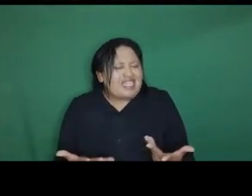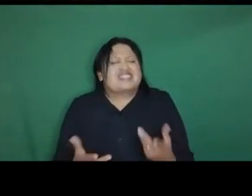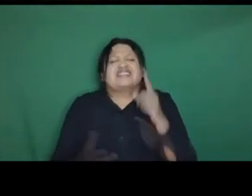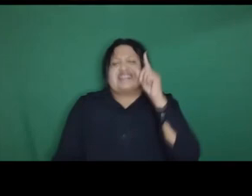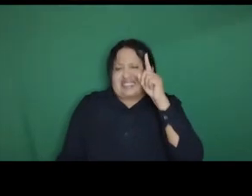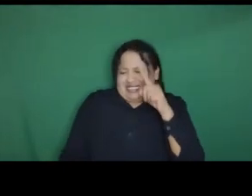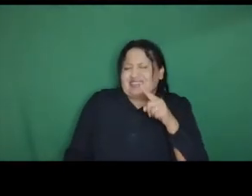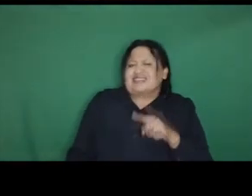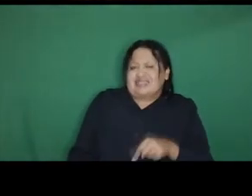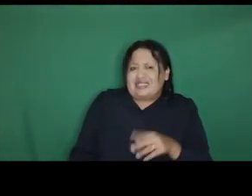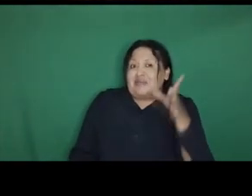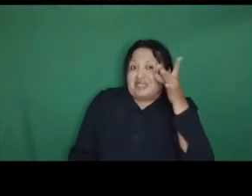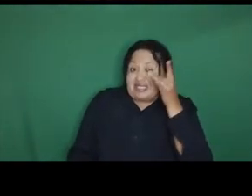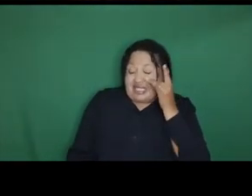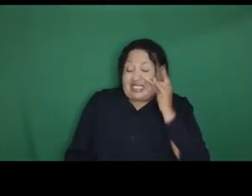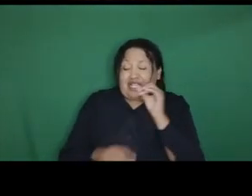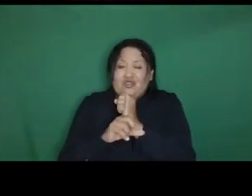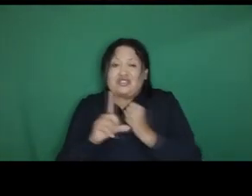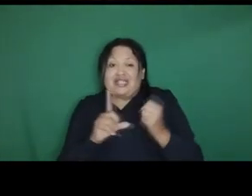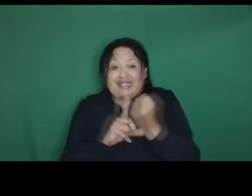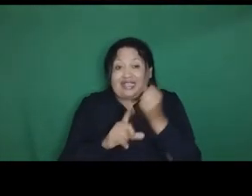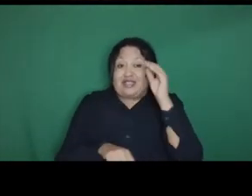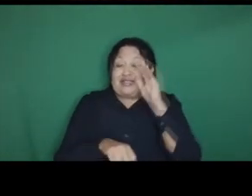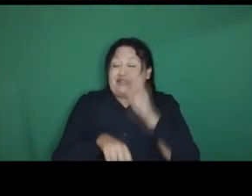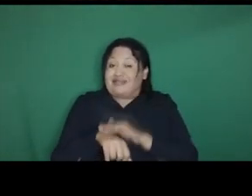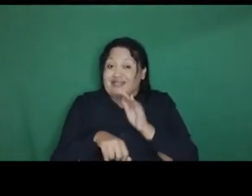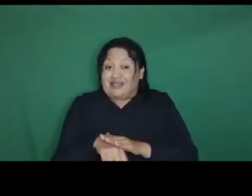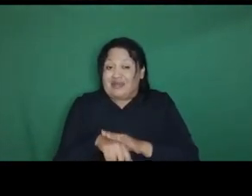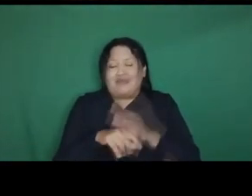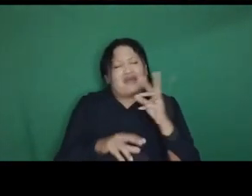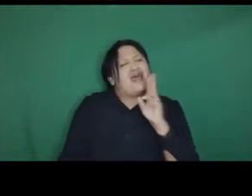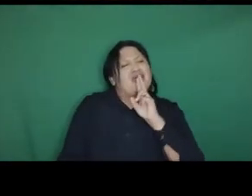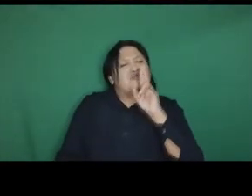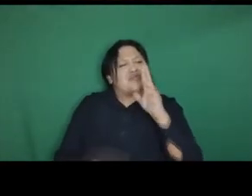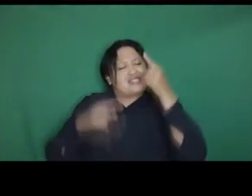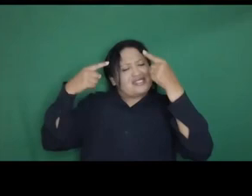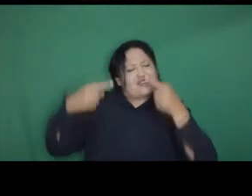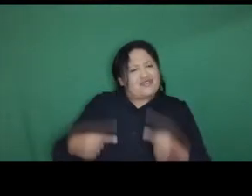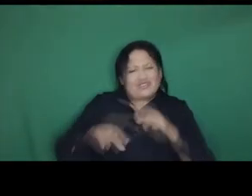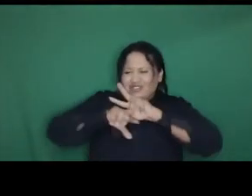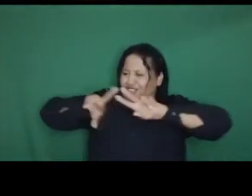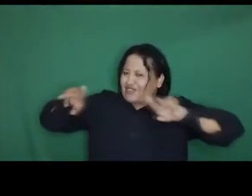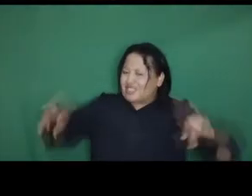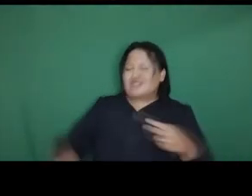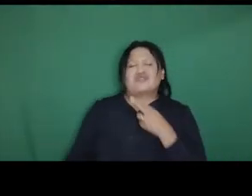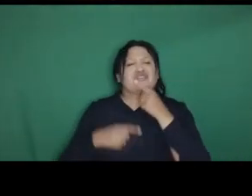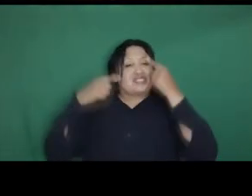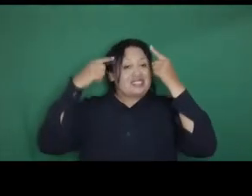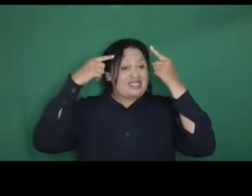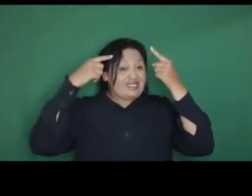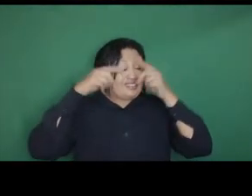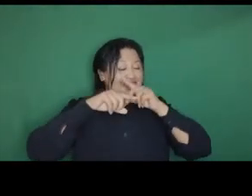esses desafios diversos desafios em traves que a gente tem vivenciado então é a letra A o conhecimento